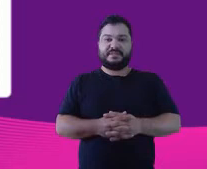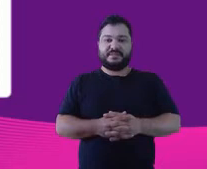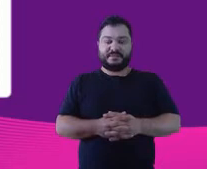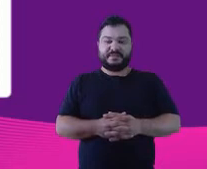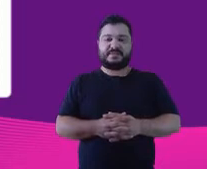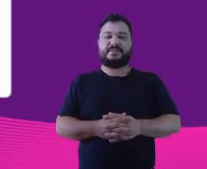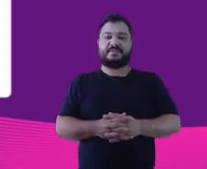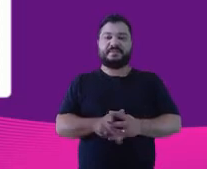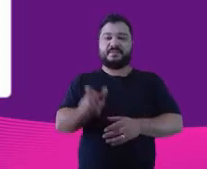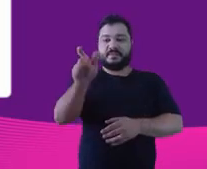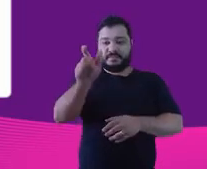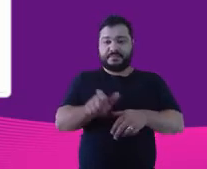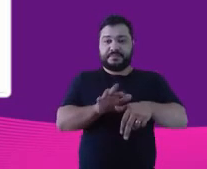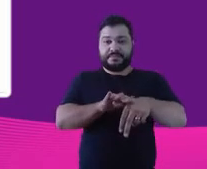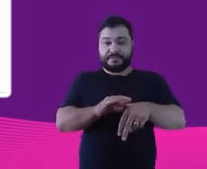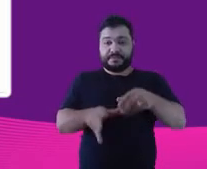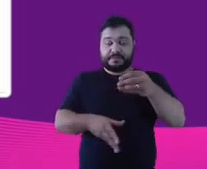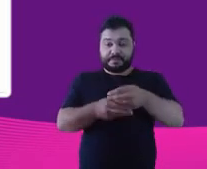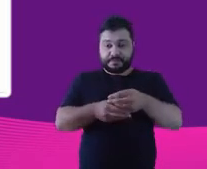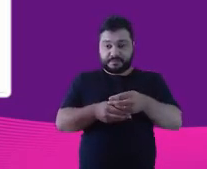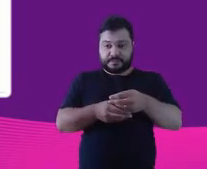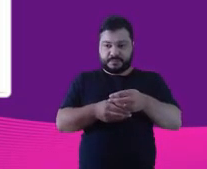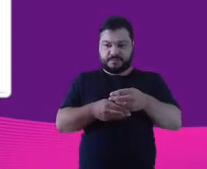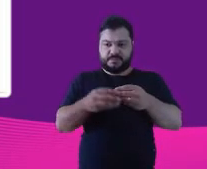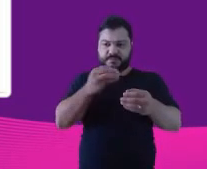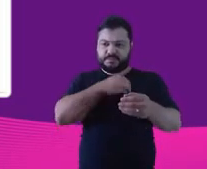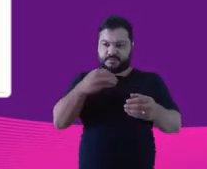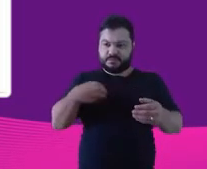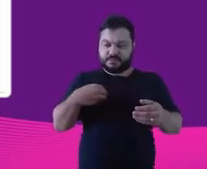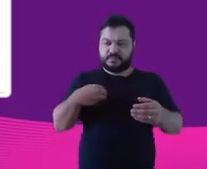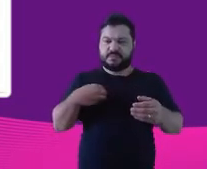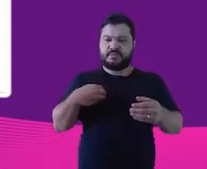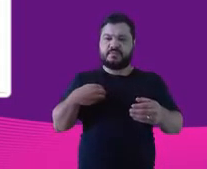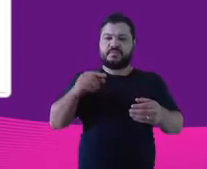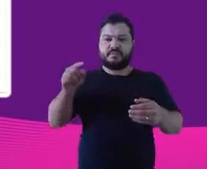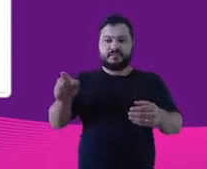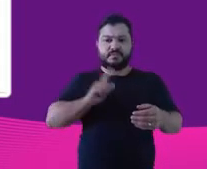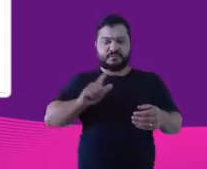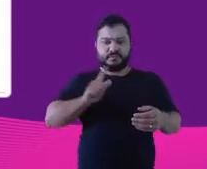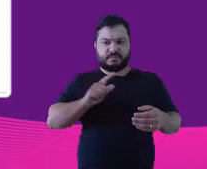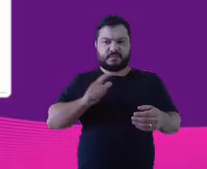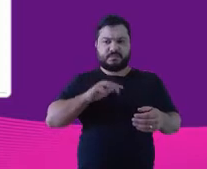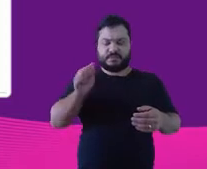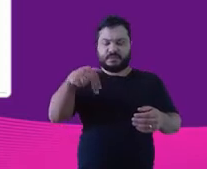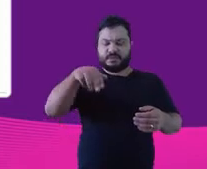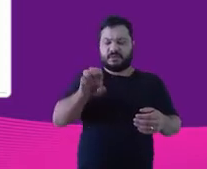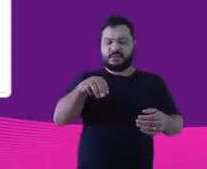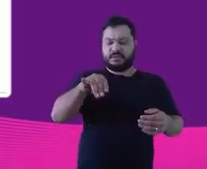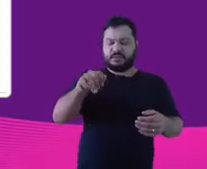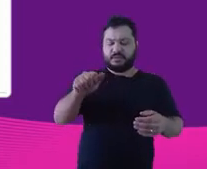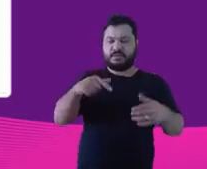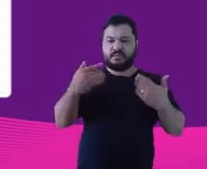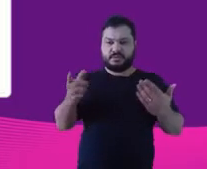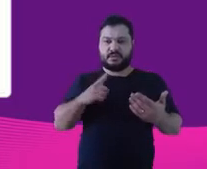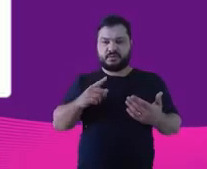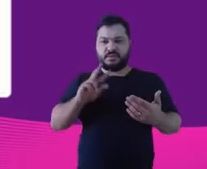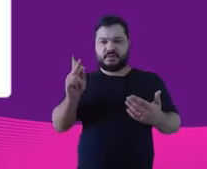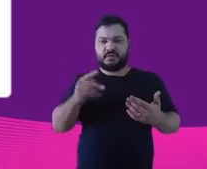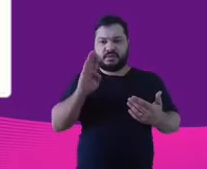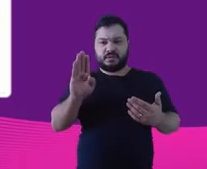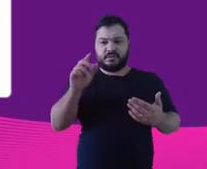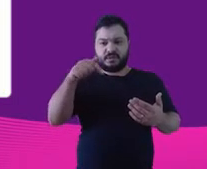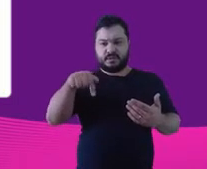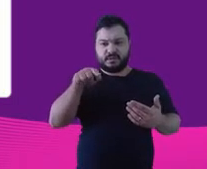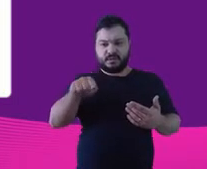Esse paciente, em complementação de exames laboratoriais, ele tinha uma anemia, então ele tinha um HB de